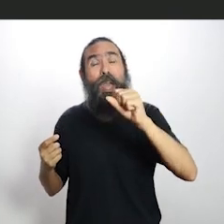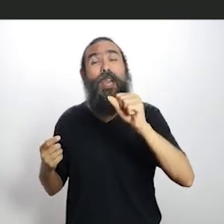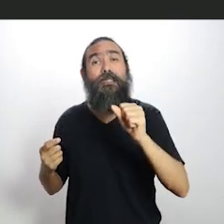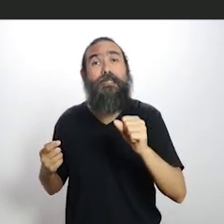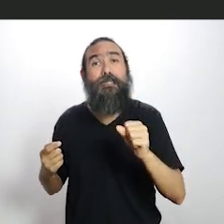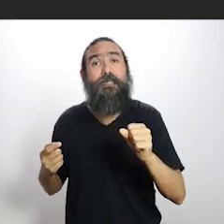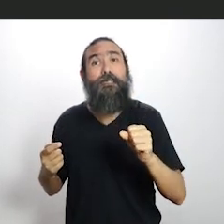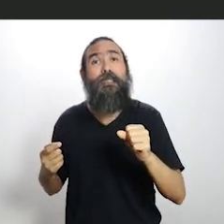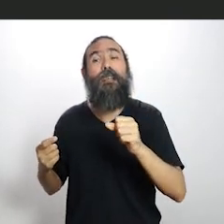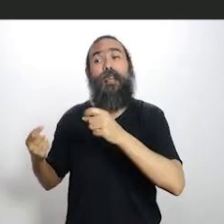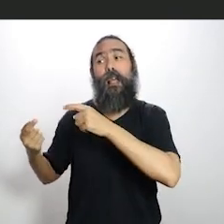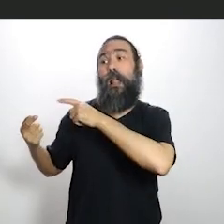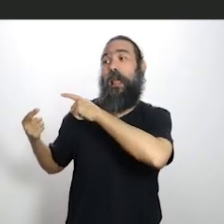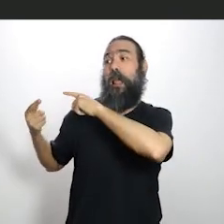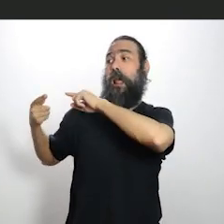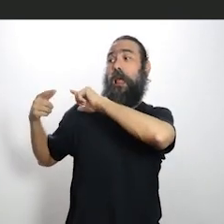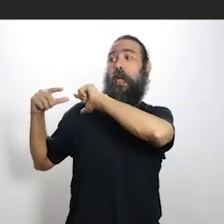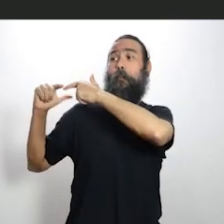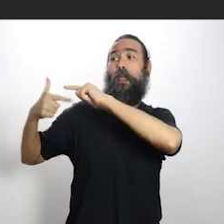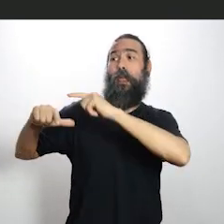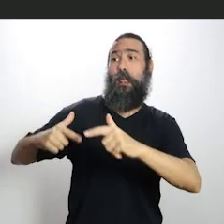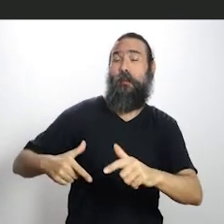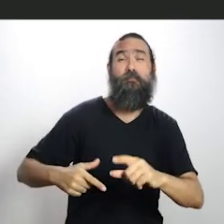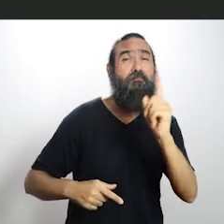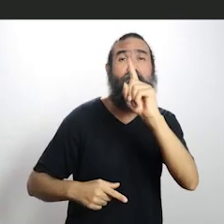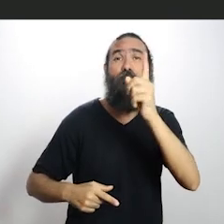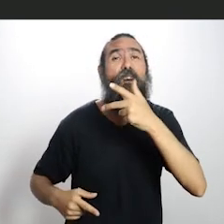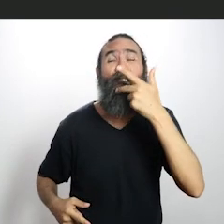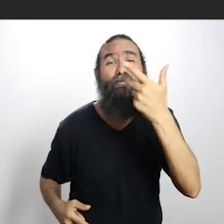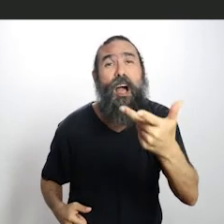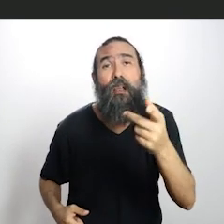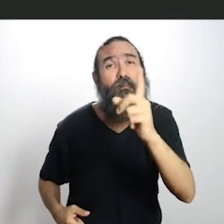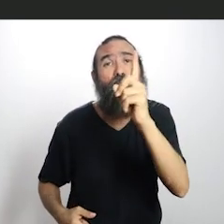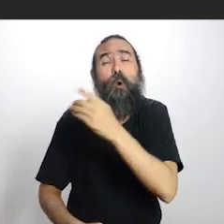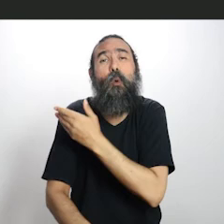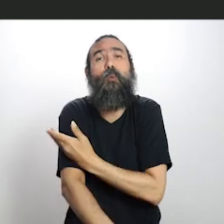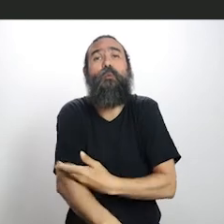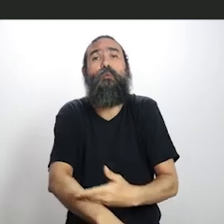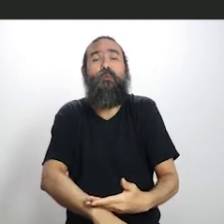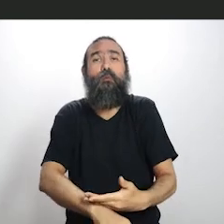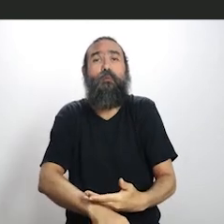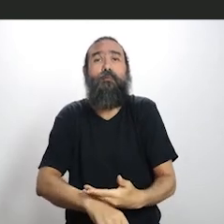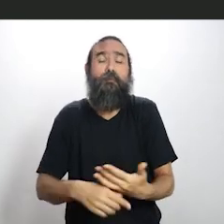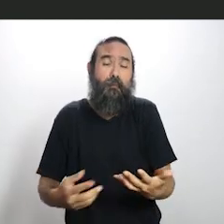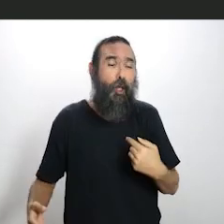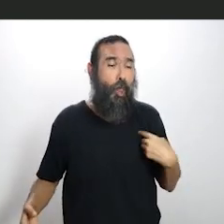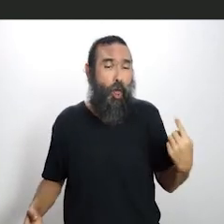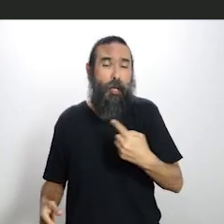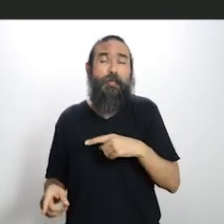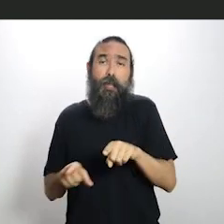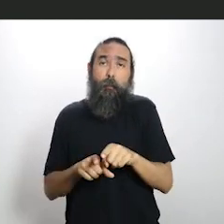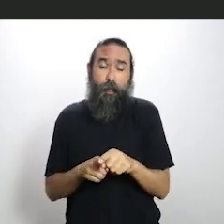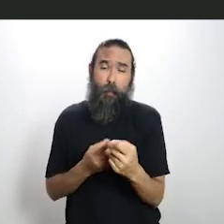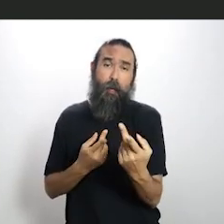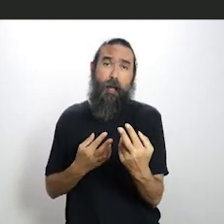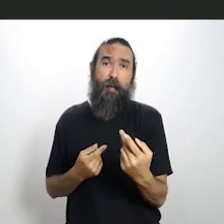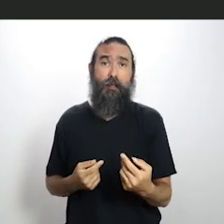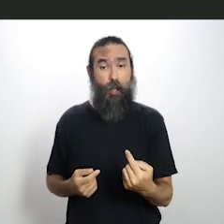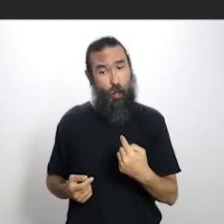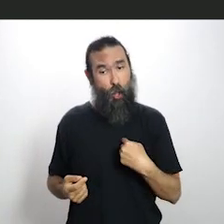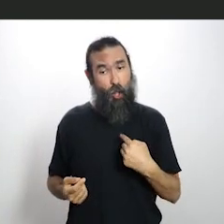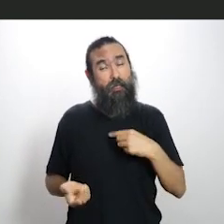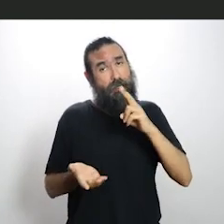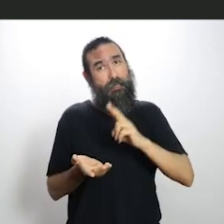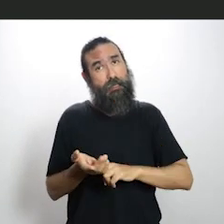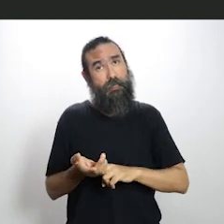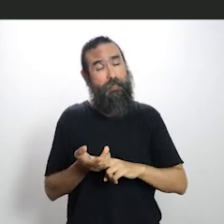somos descendentes de africanos de quilombolas então isso é que garantiu a nossa resistência e que faz com que a gente